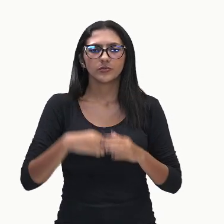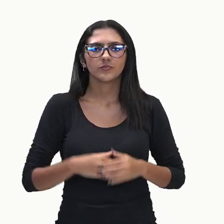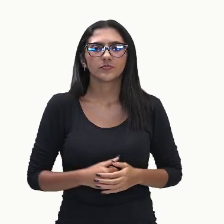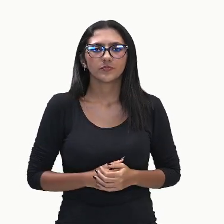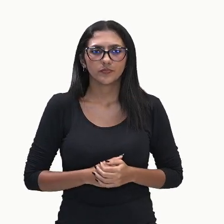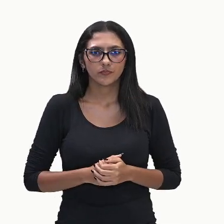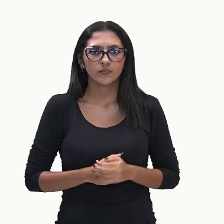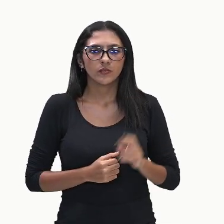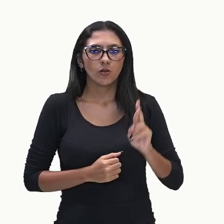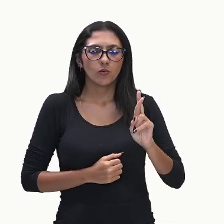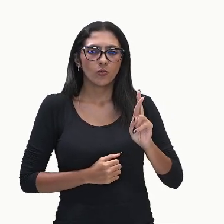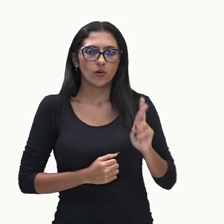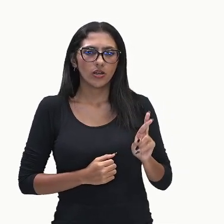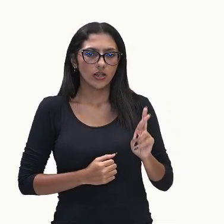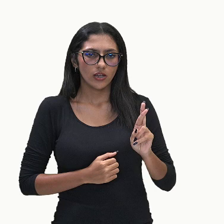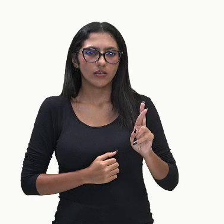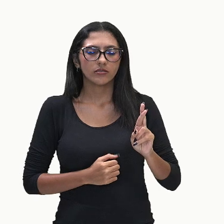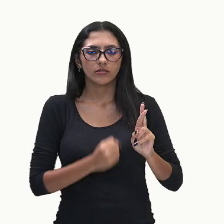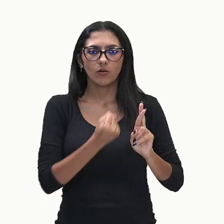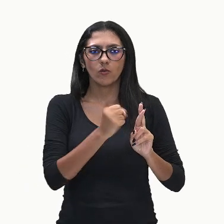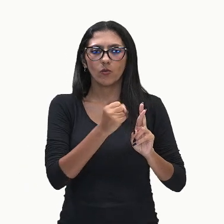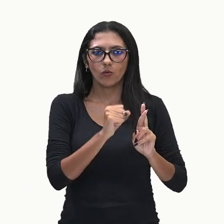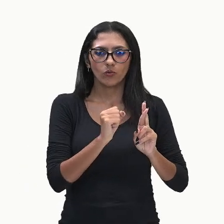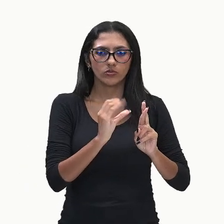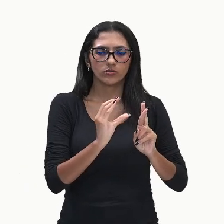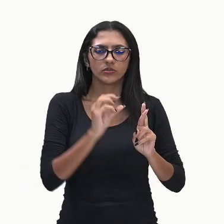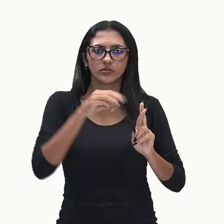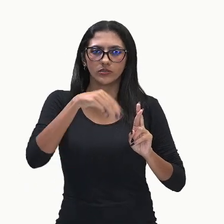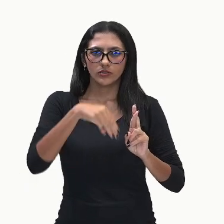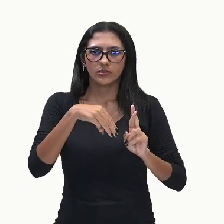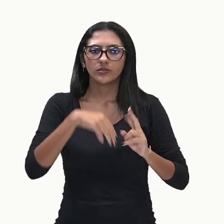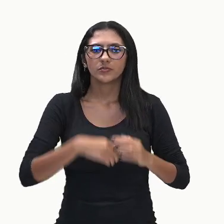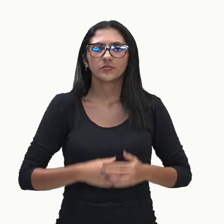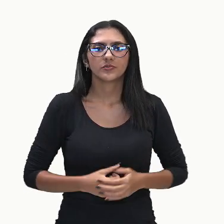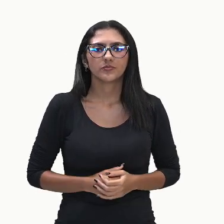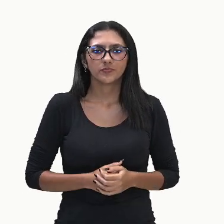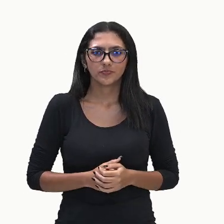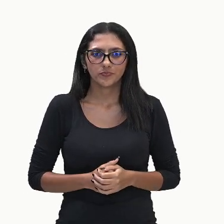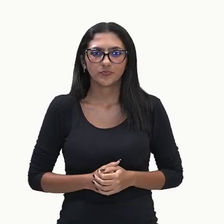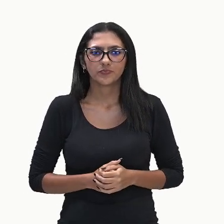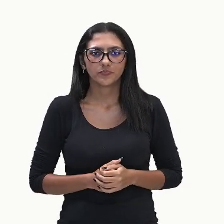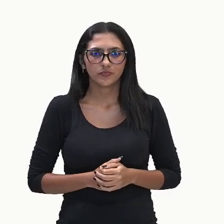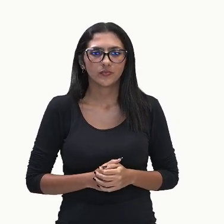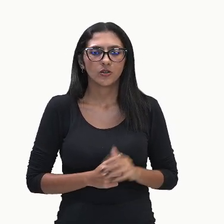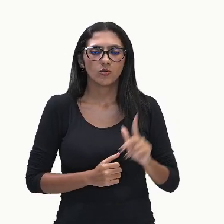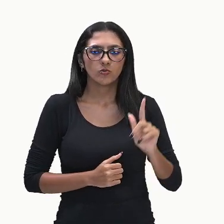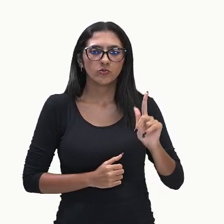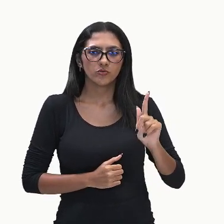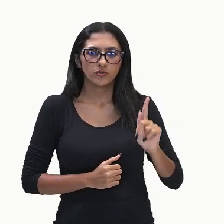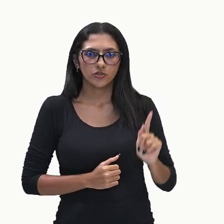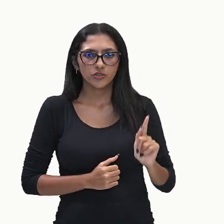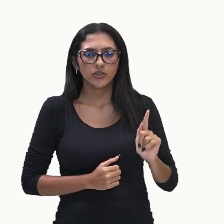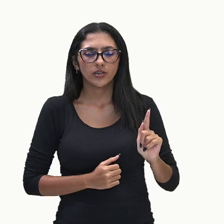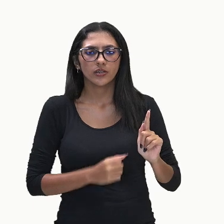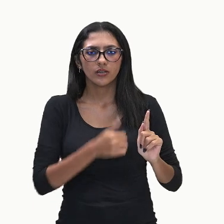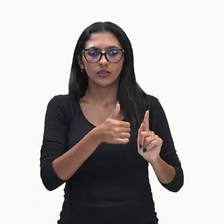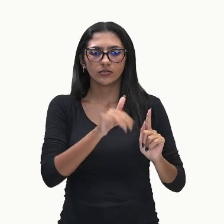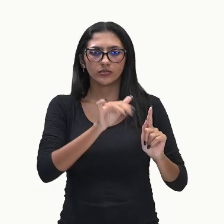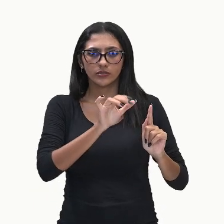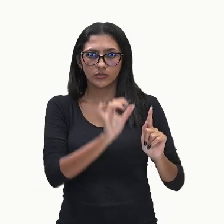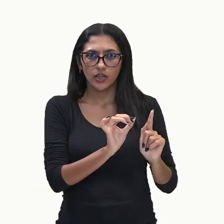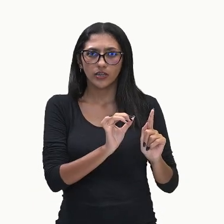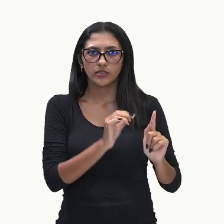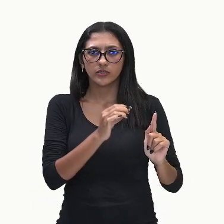o raio da base mede 8 centímetros, a geratriz mede